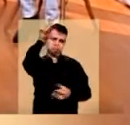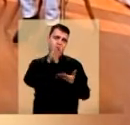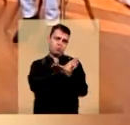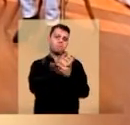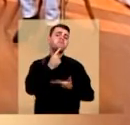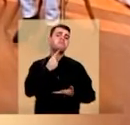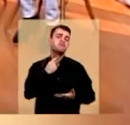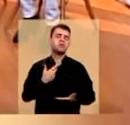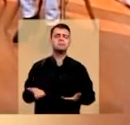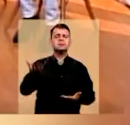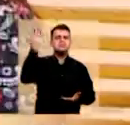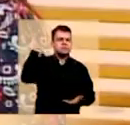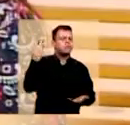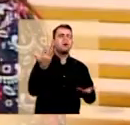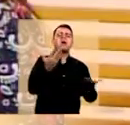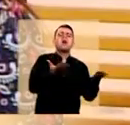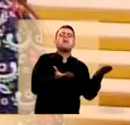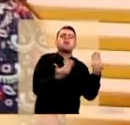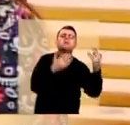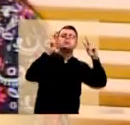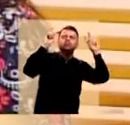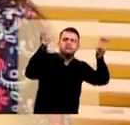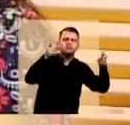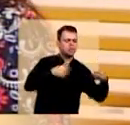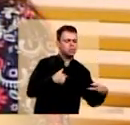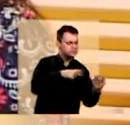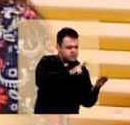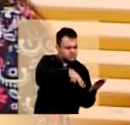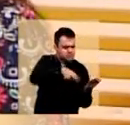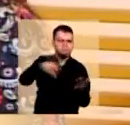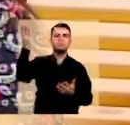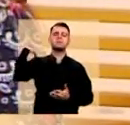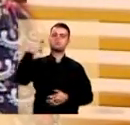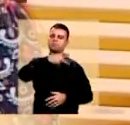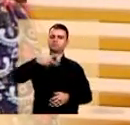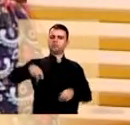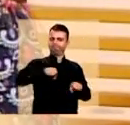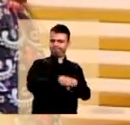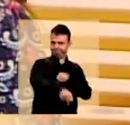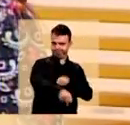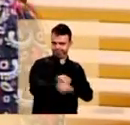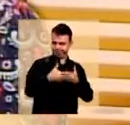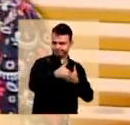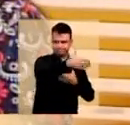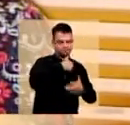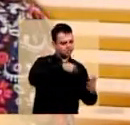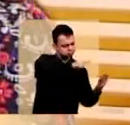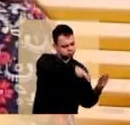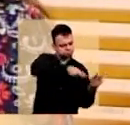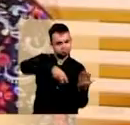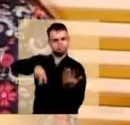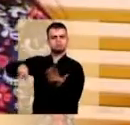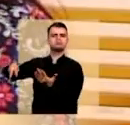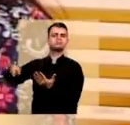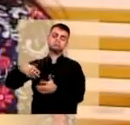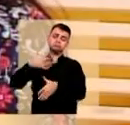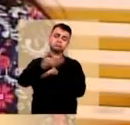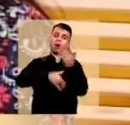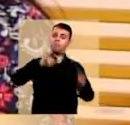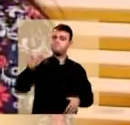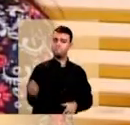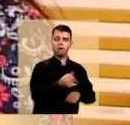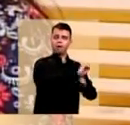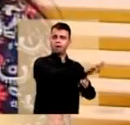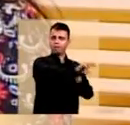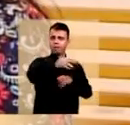E aí eu comecei a ler muito jovem adulto e literatura infanto-juvenil depois que eu virei professora. E aí, para usar nas minhas